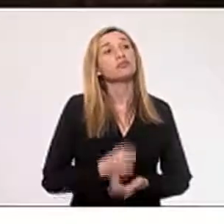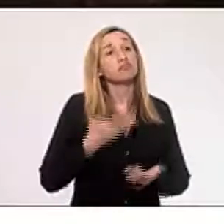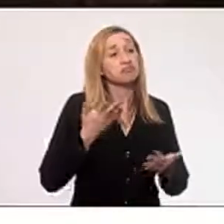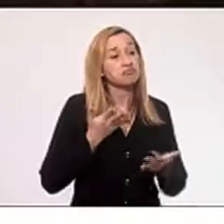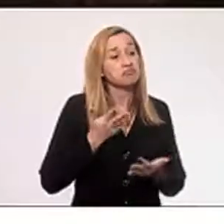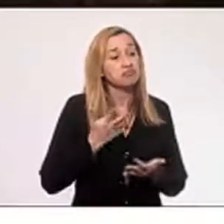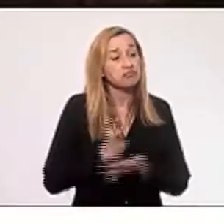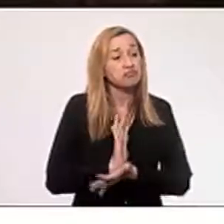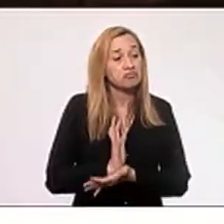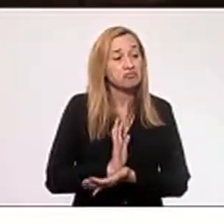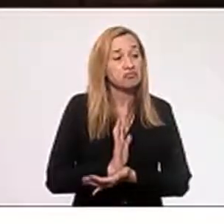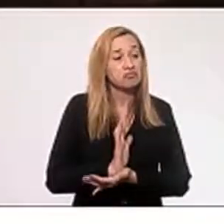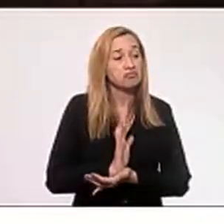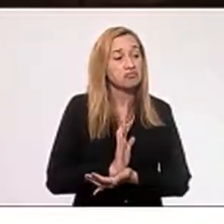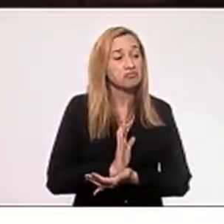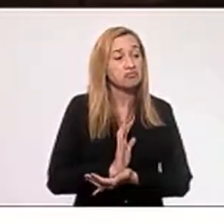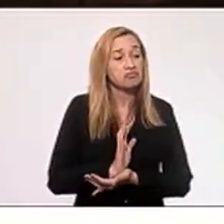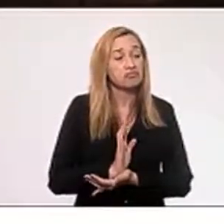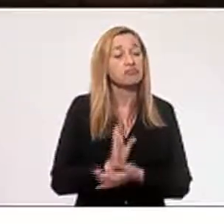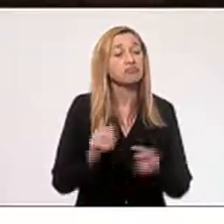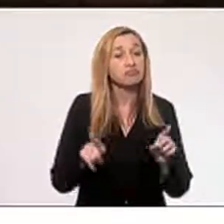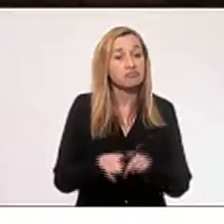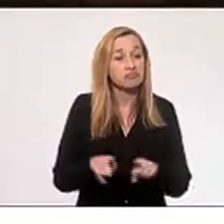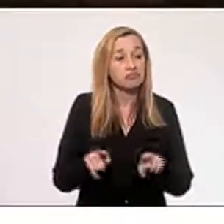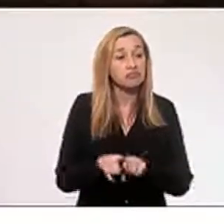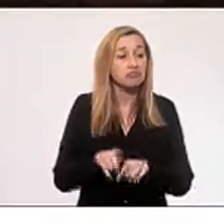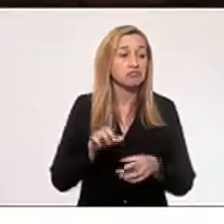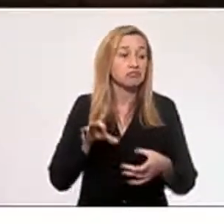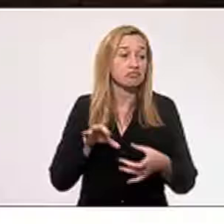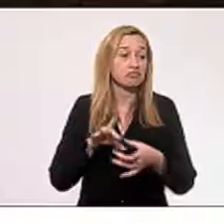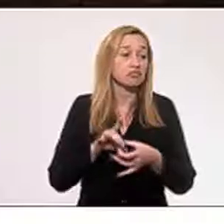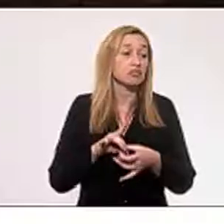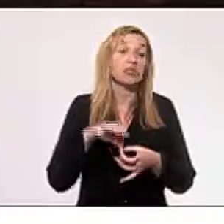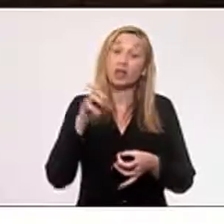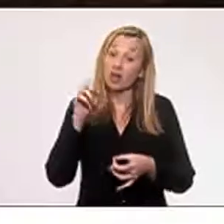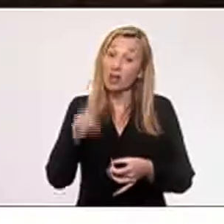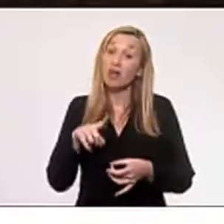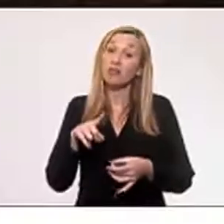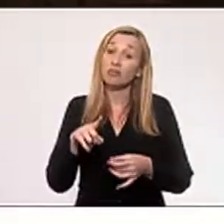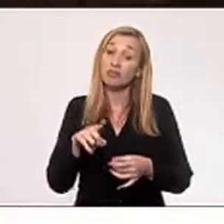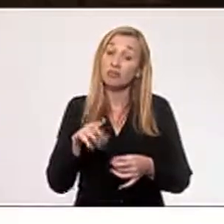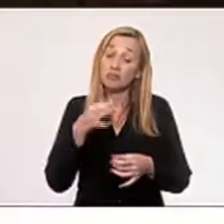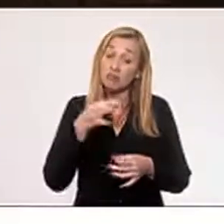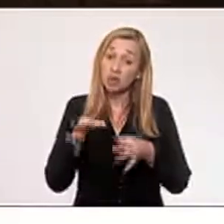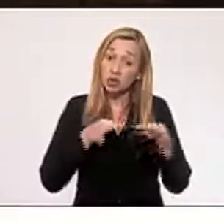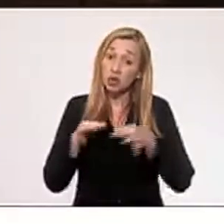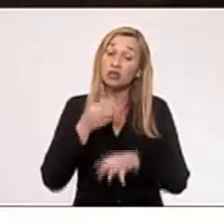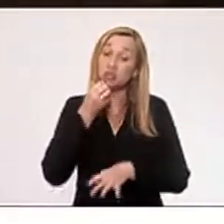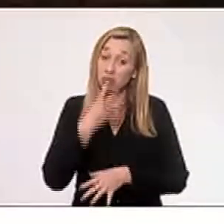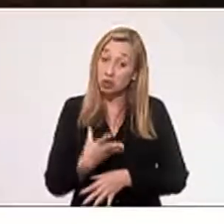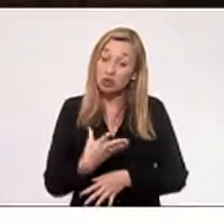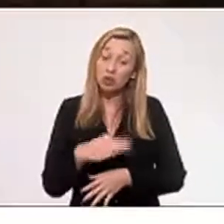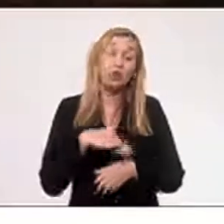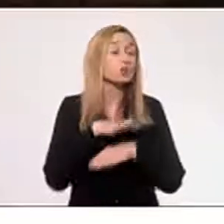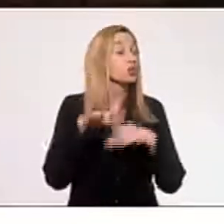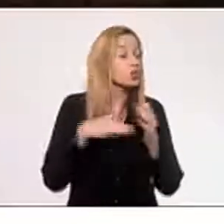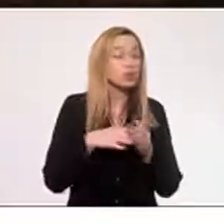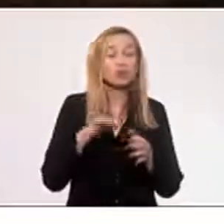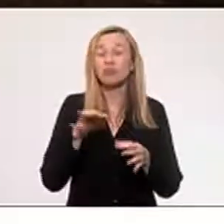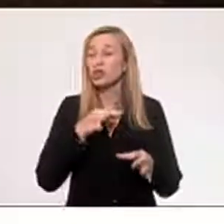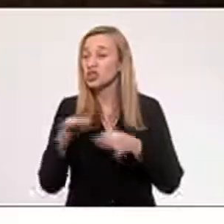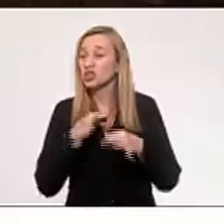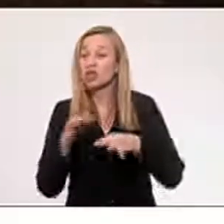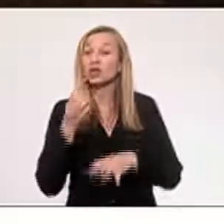aprová-lo ou rejeitá-lo e, inclusive, emendá-lo, porque é um projeto de resolução. E como todo projeto de resolução, como